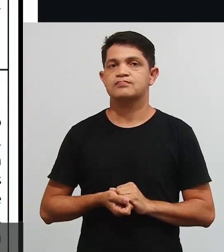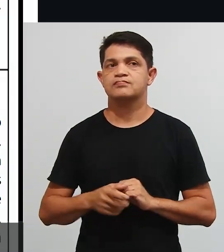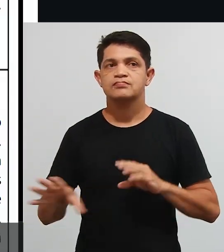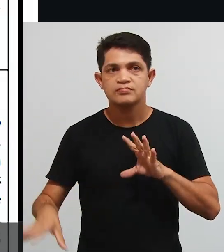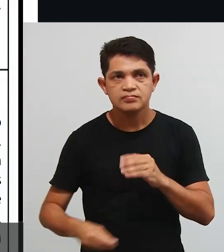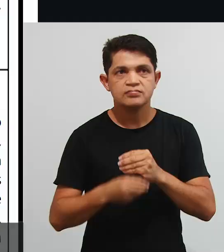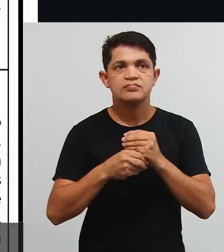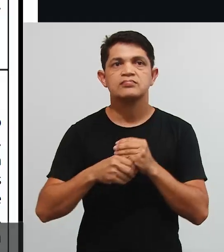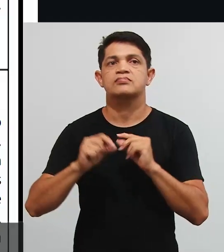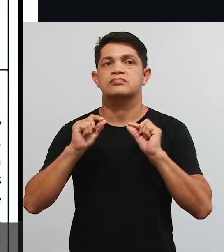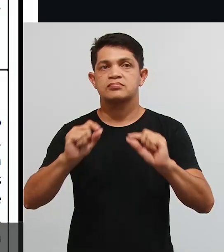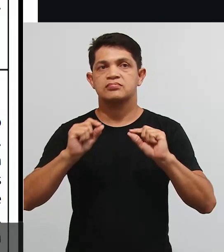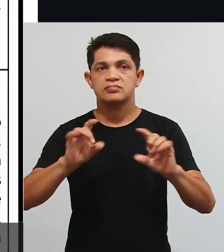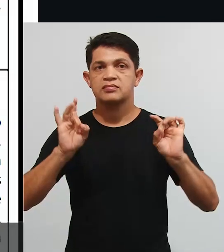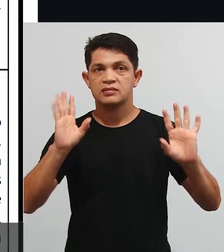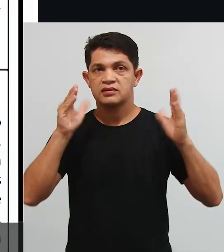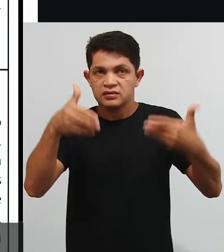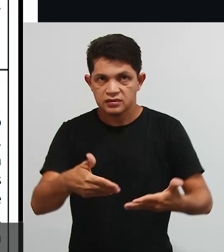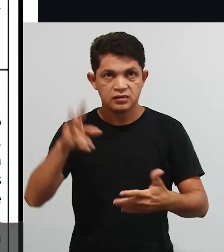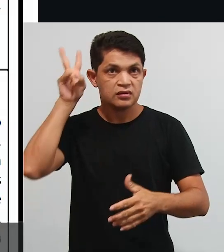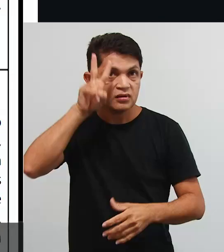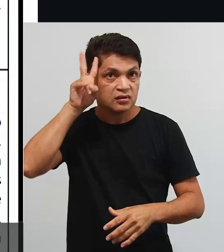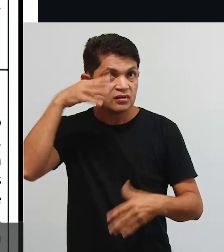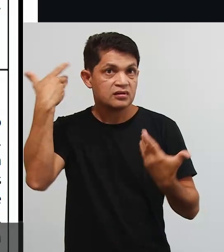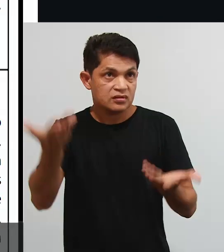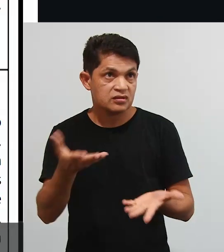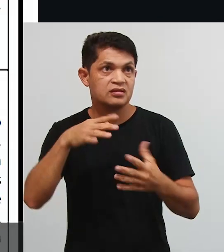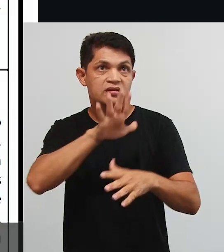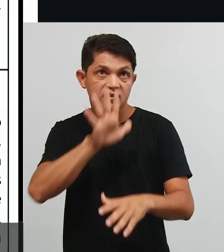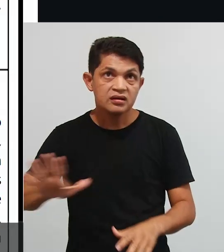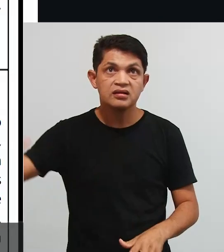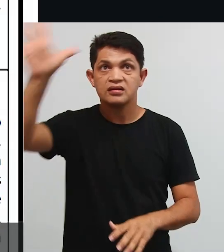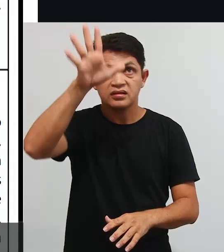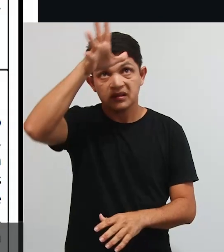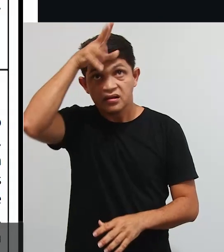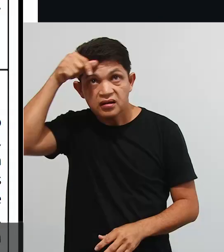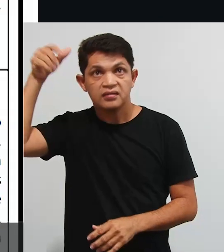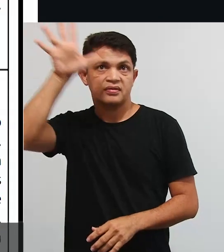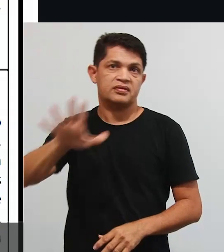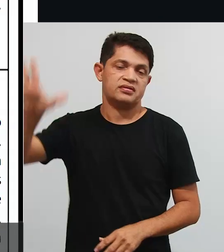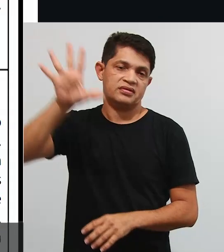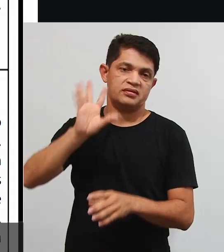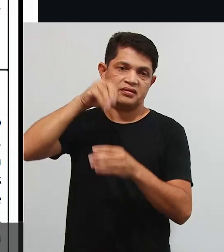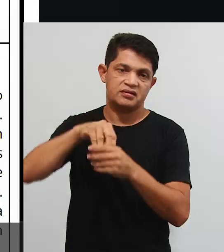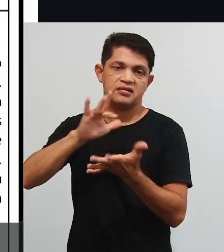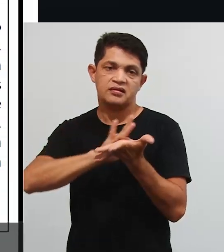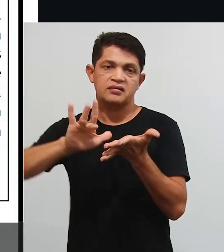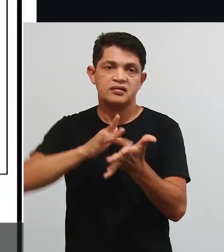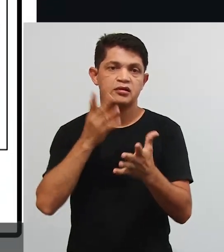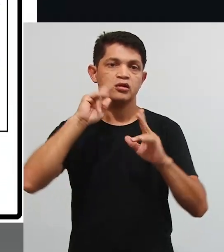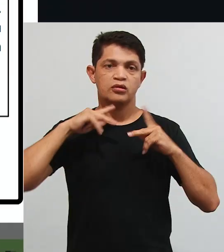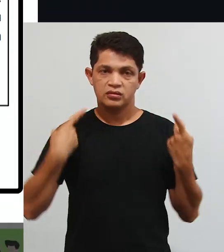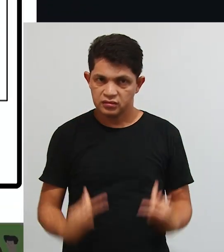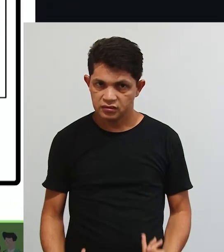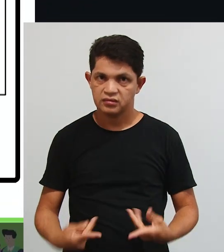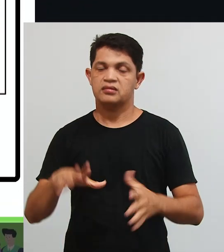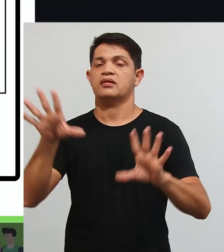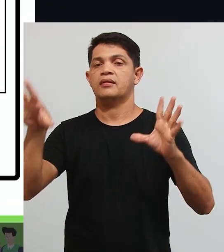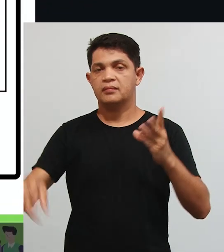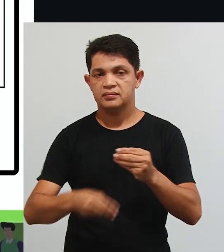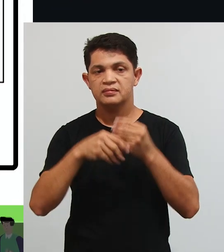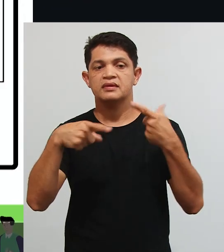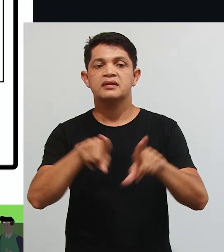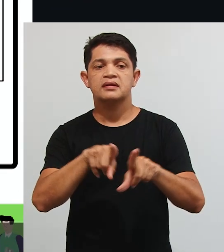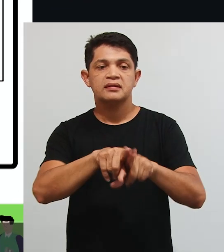Que mais? Especialmente para o ensino de história local e regional da Amazônia e humanidades digitais. Tem euzinha